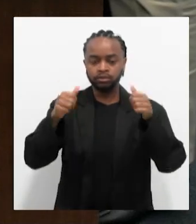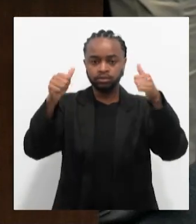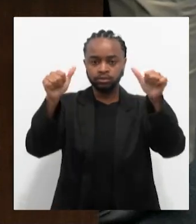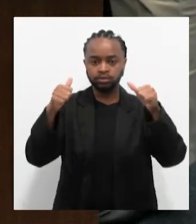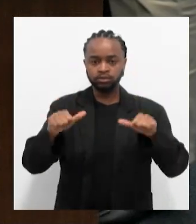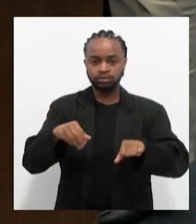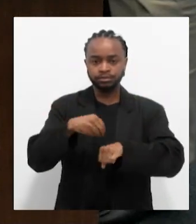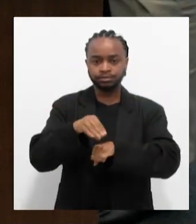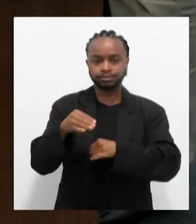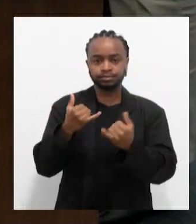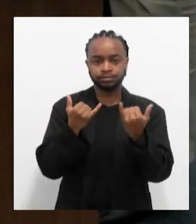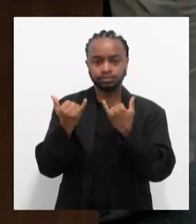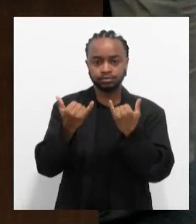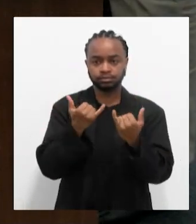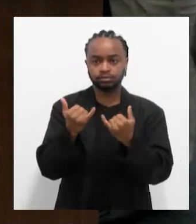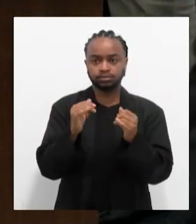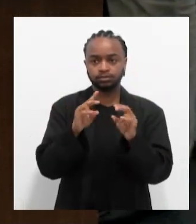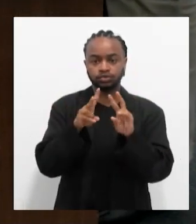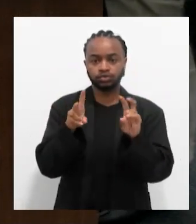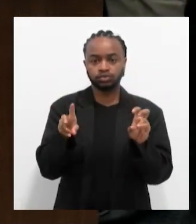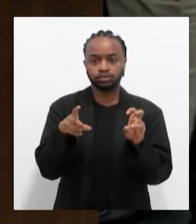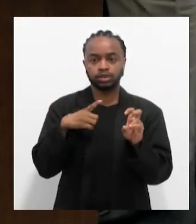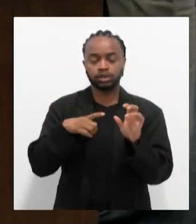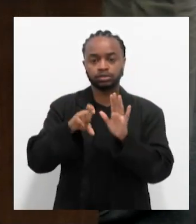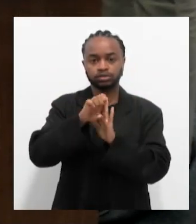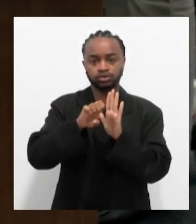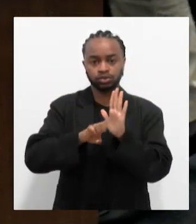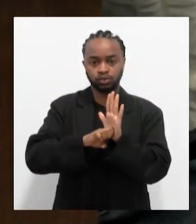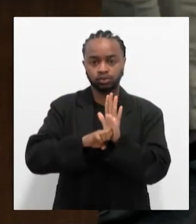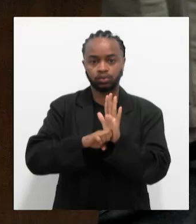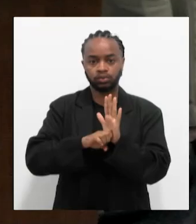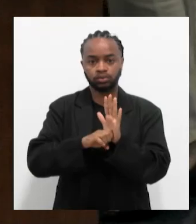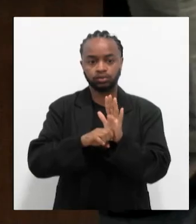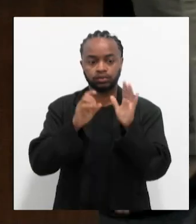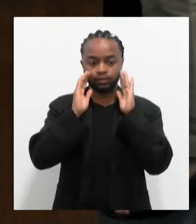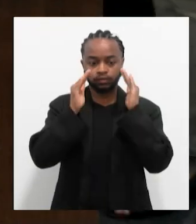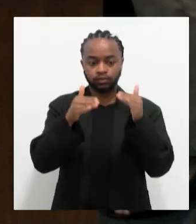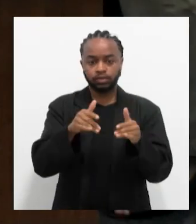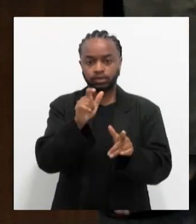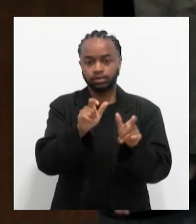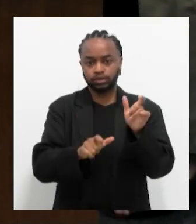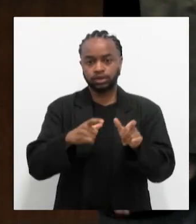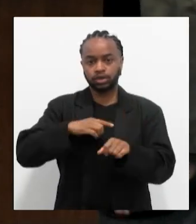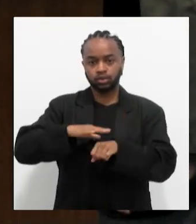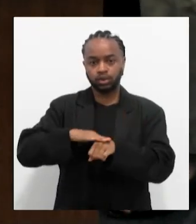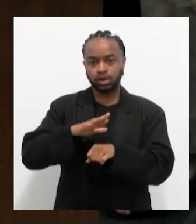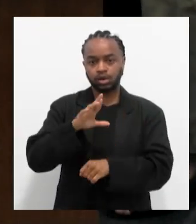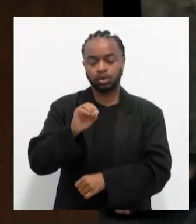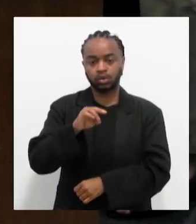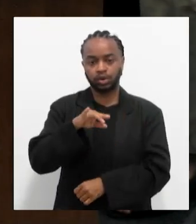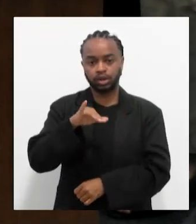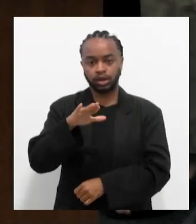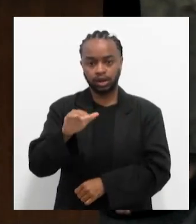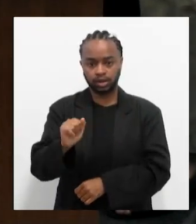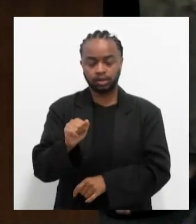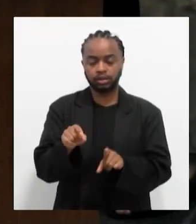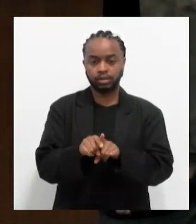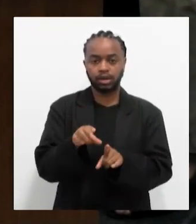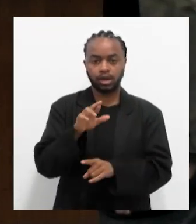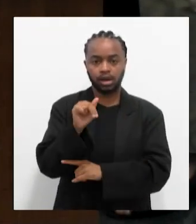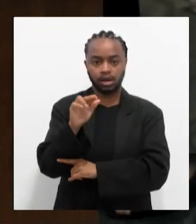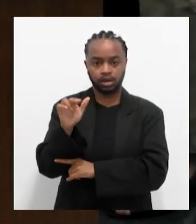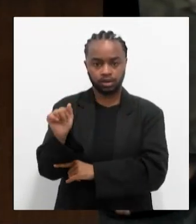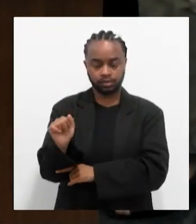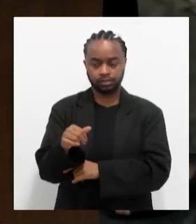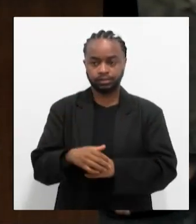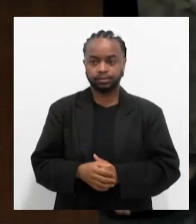cartazes informando a existência do Estatuto da Pessoa com doenças crônicas e complexas e raras.